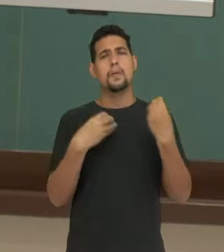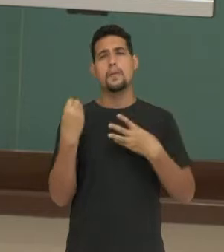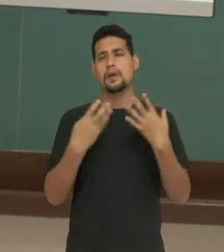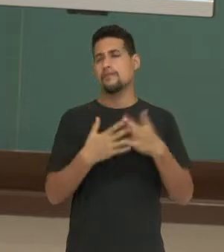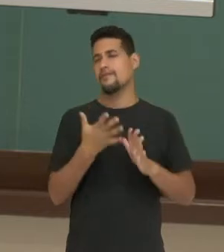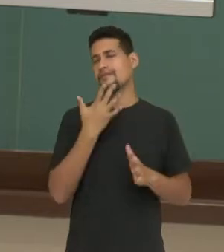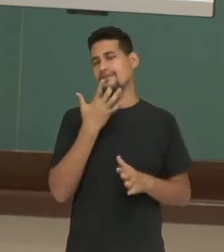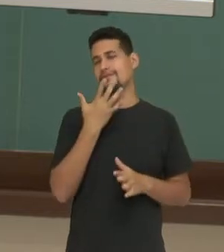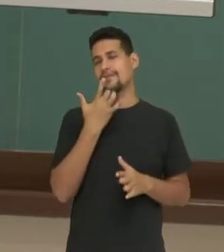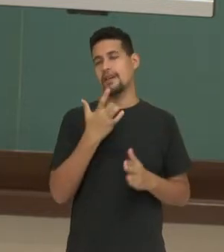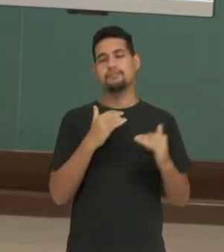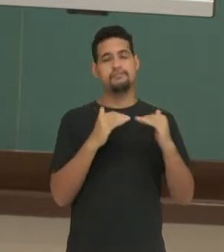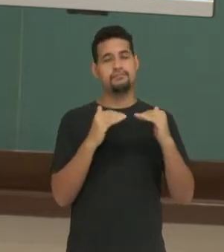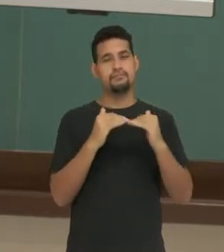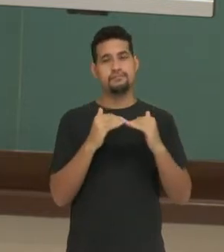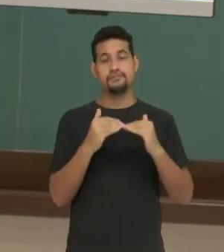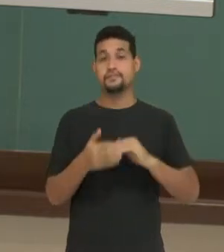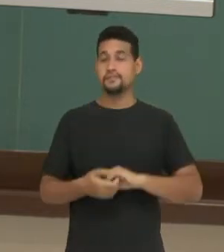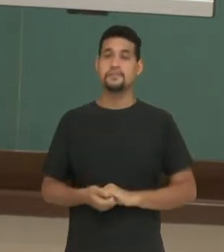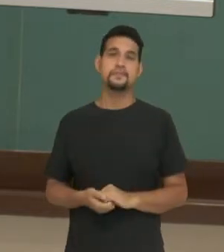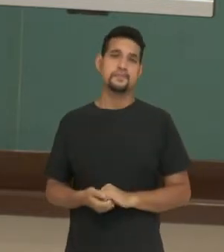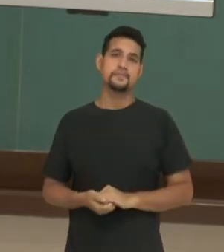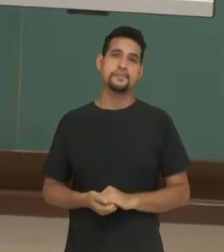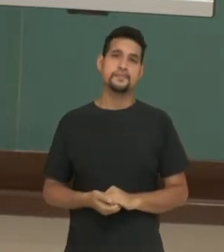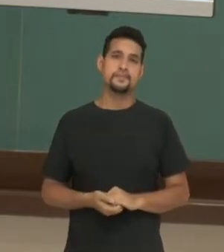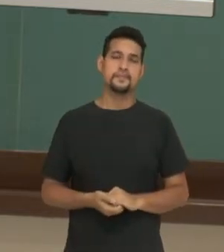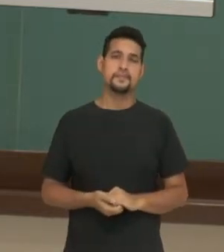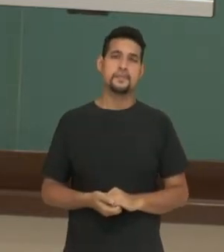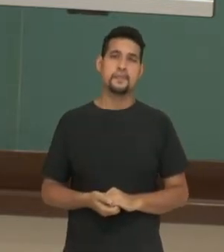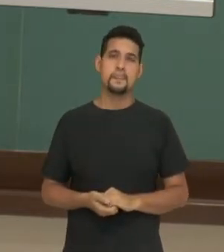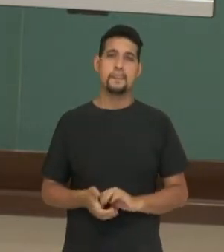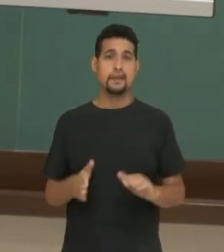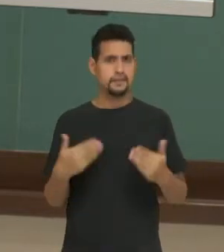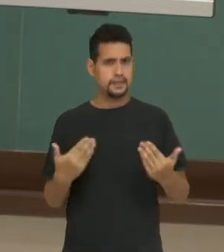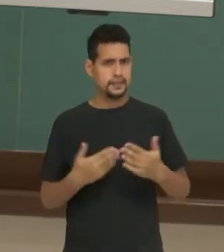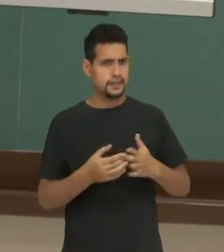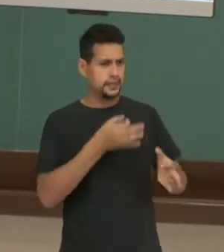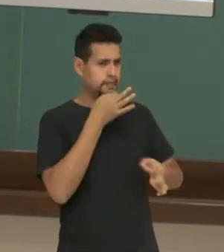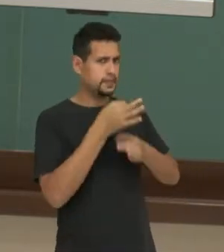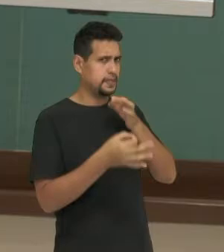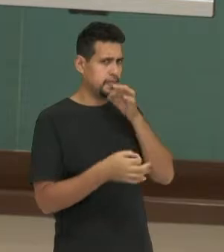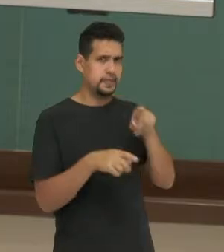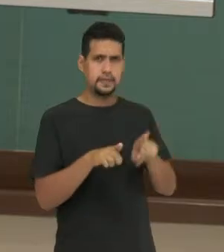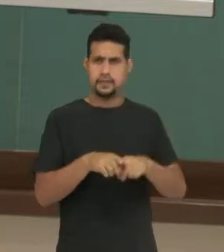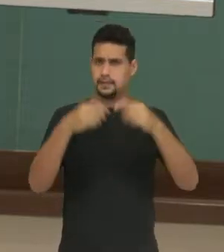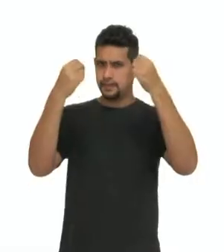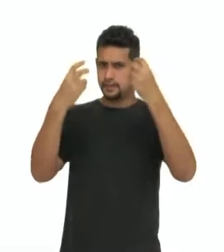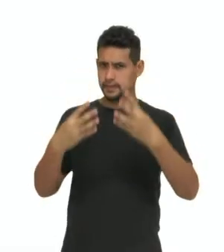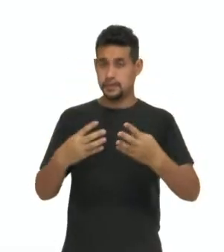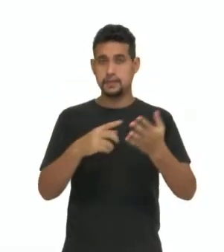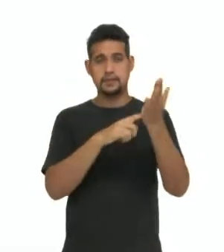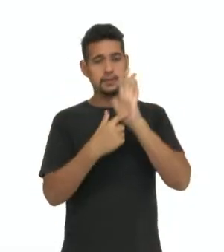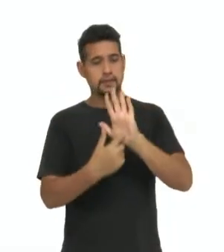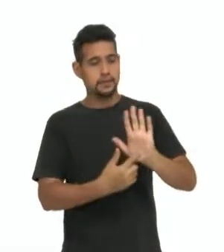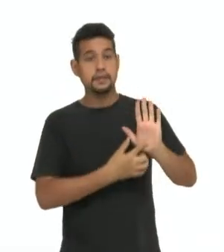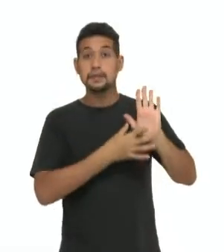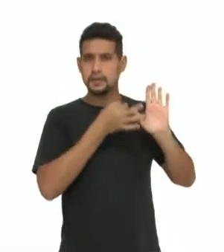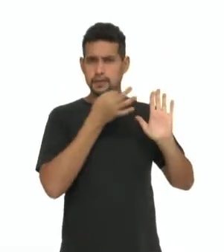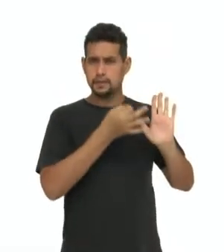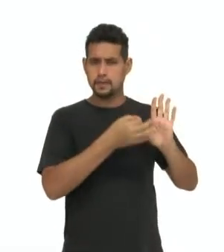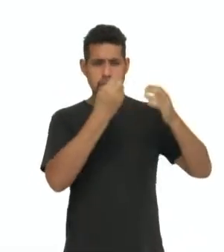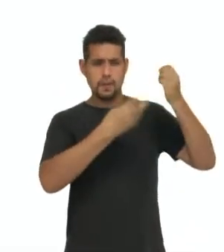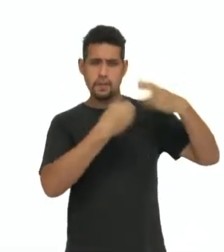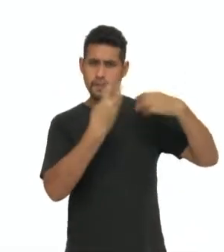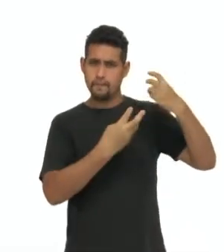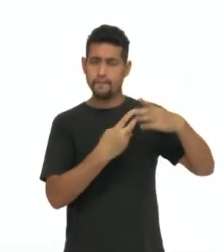mais coerência e fundamentação. Então, opinião e argumentação. Para expor uma opinião com bons argumentos,